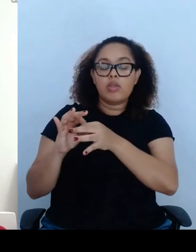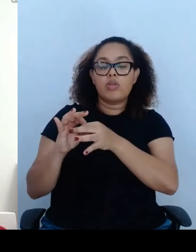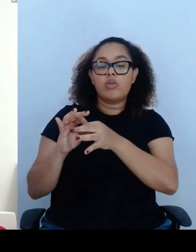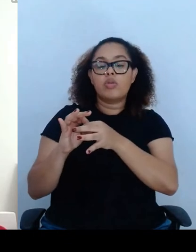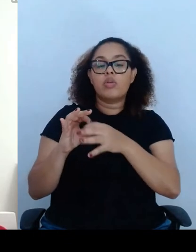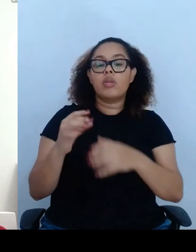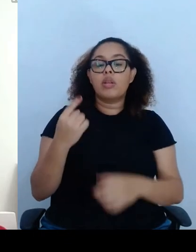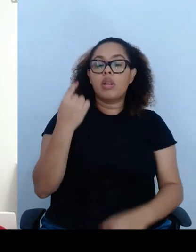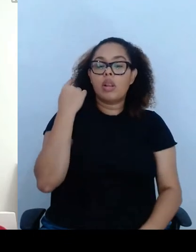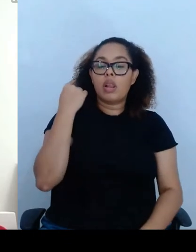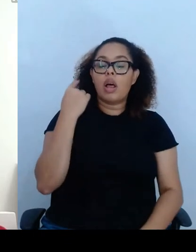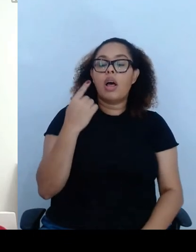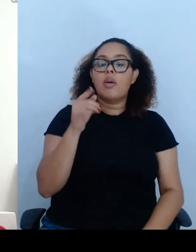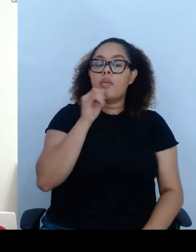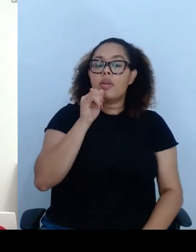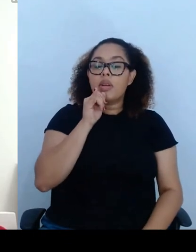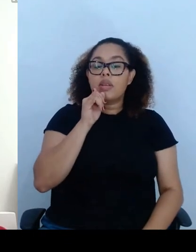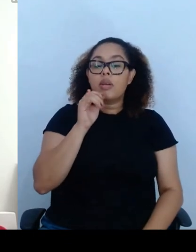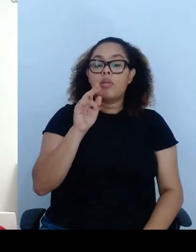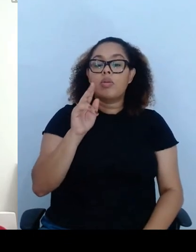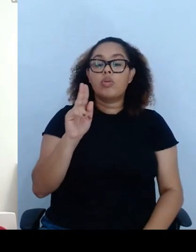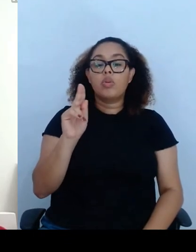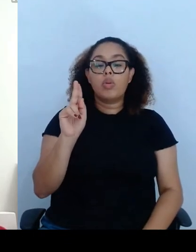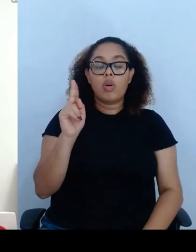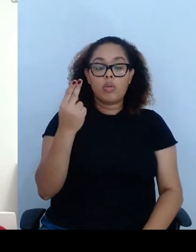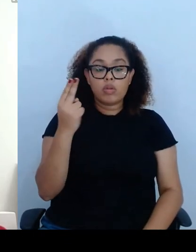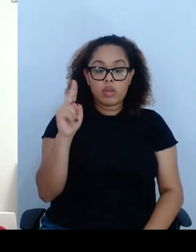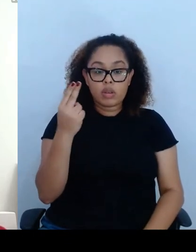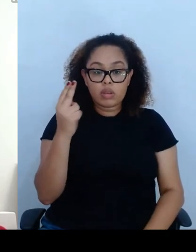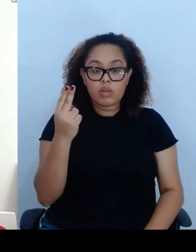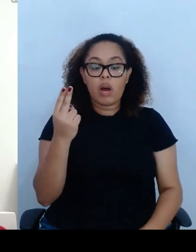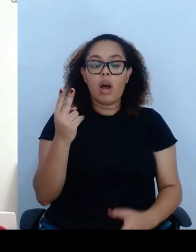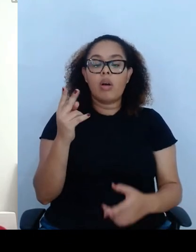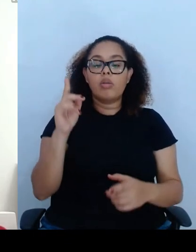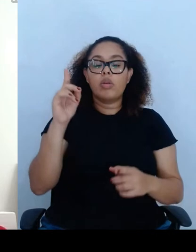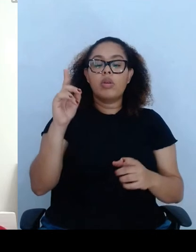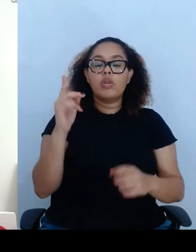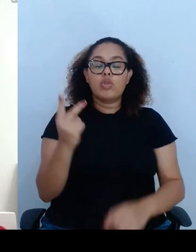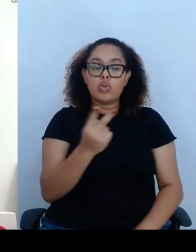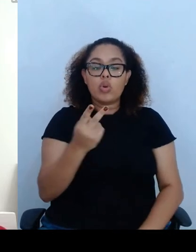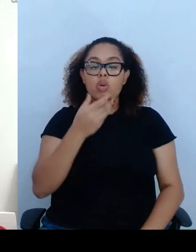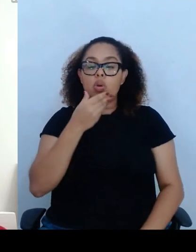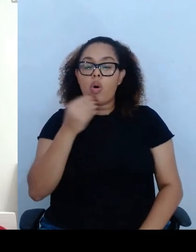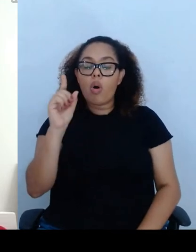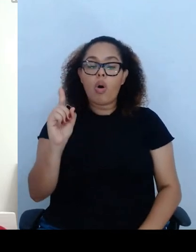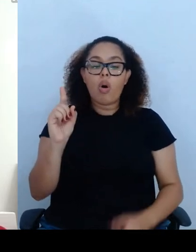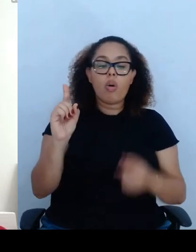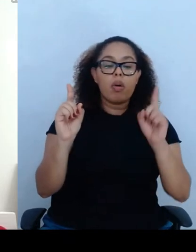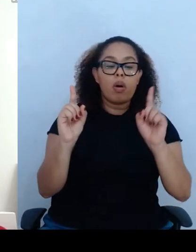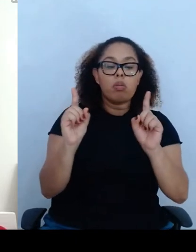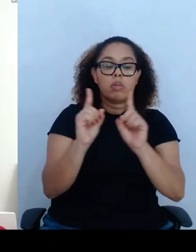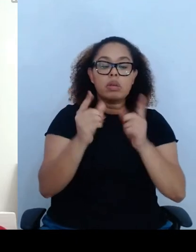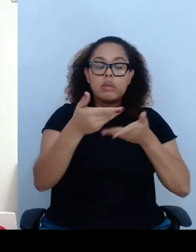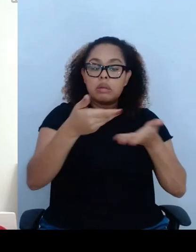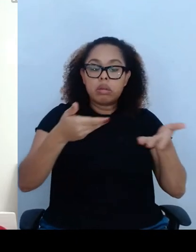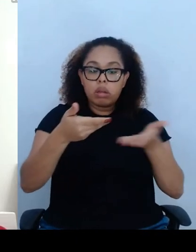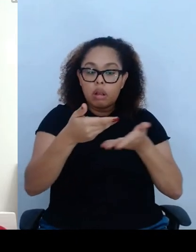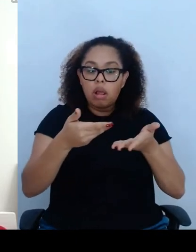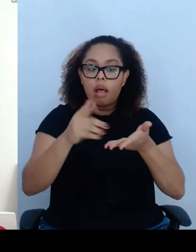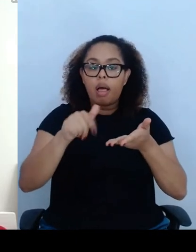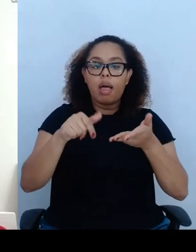ilegal os atos homossexuais entre homens eram ilegais e havia um acabou seu jurídico bastante